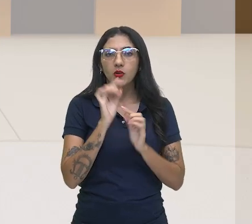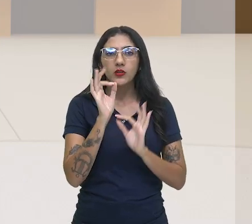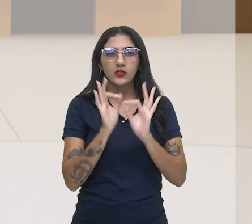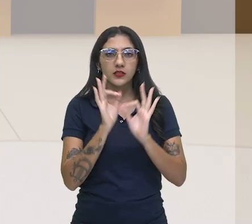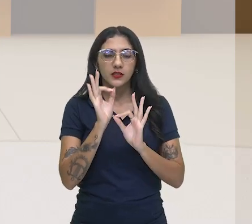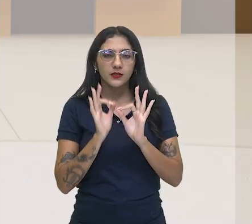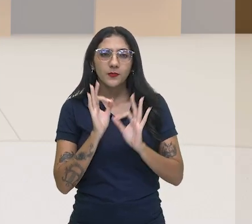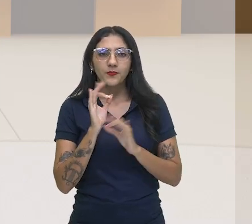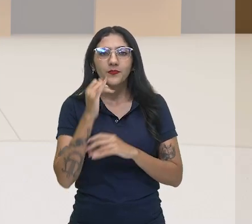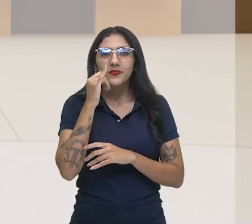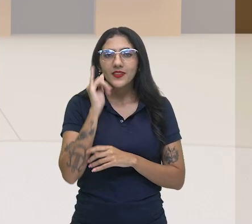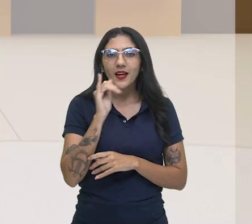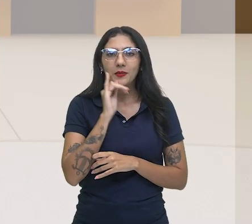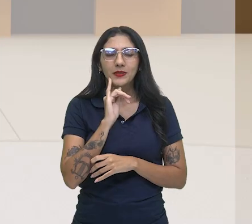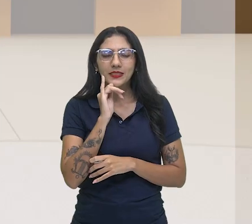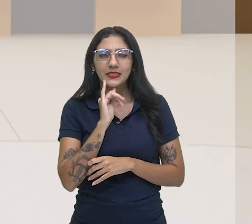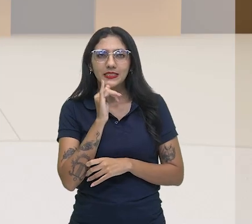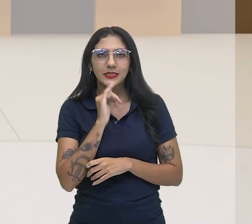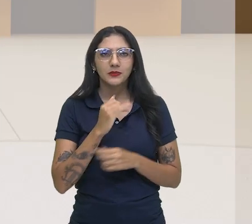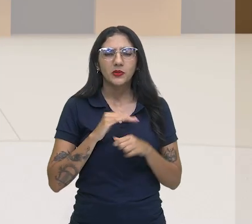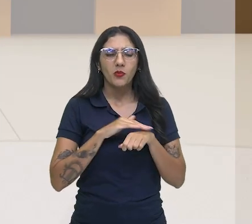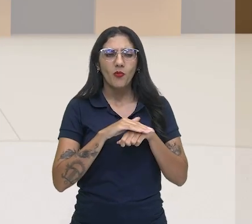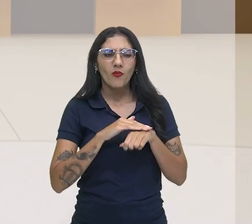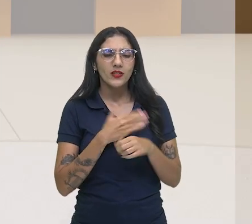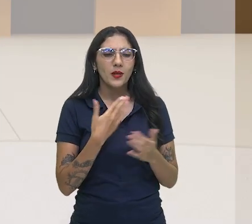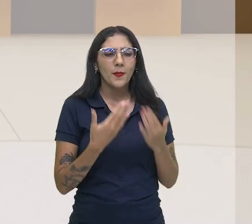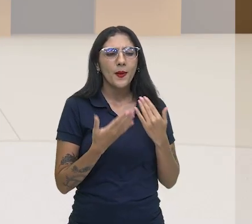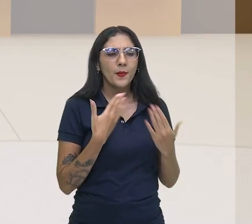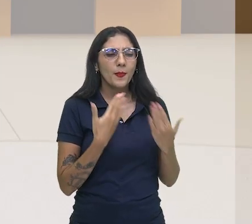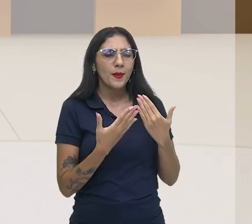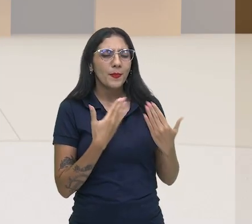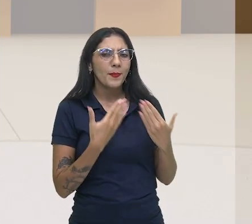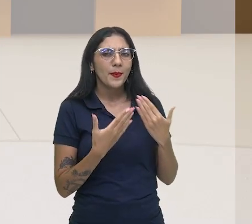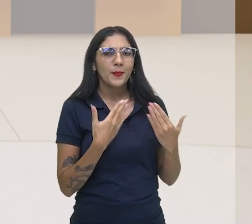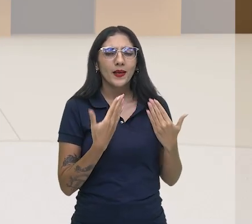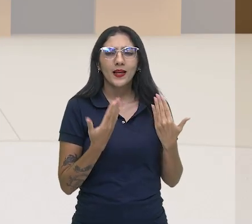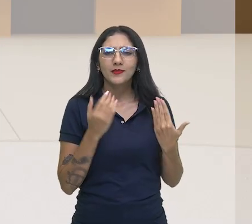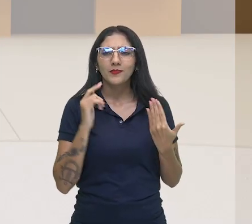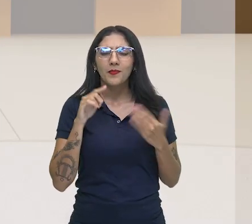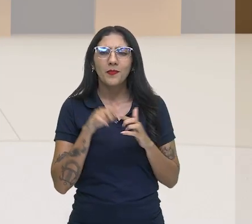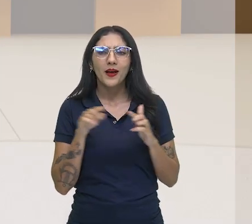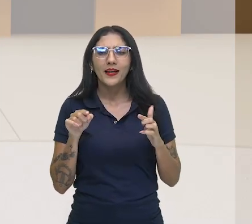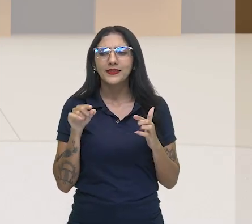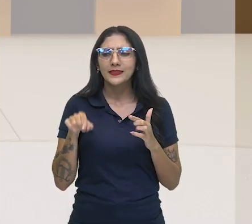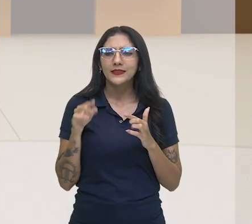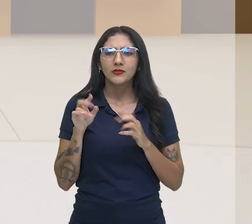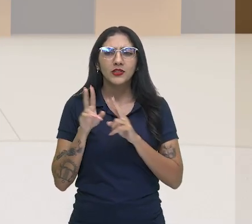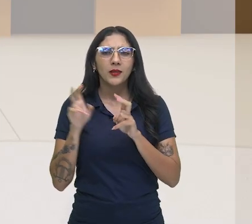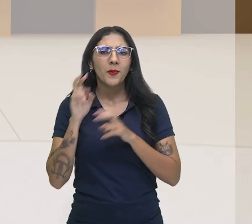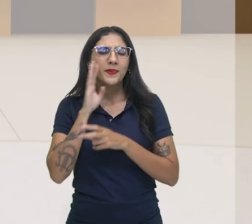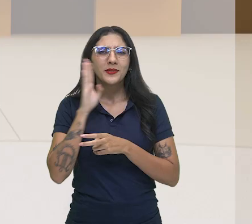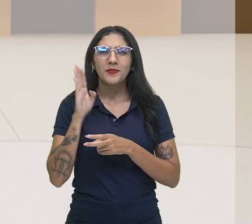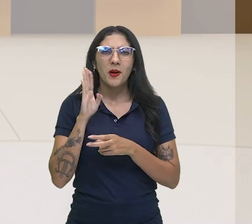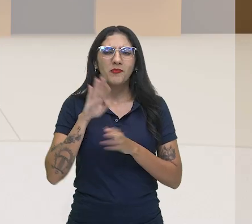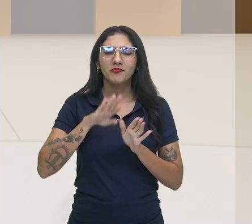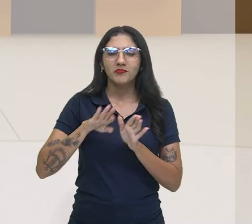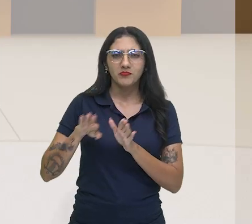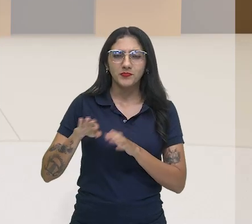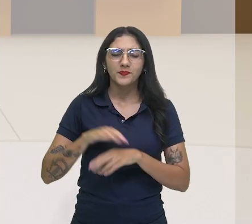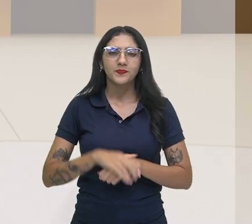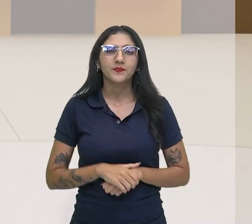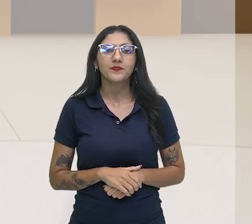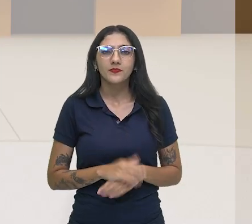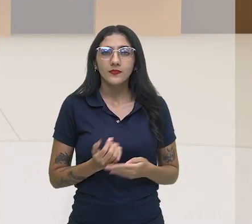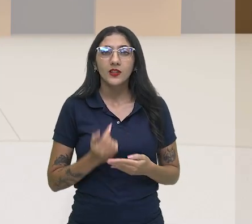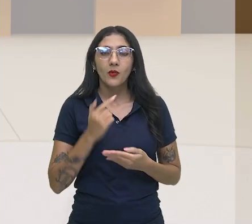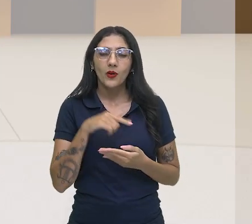não ir puxando uma conversa ali que possa, de repente, sair do que a gente está tratando. Então, a entrevista estruturada,